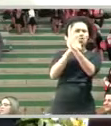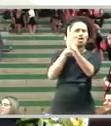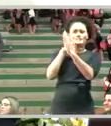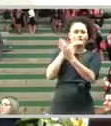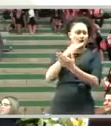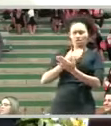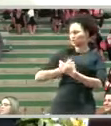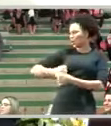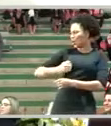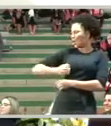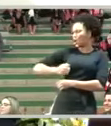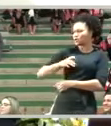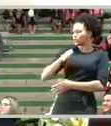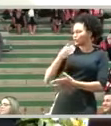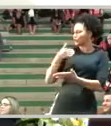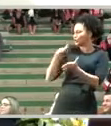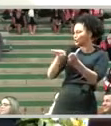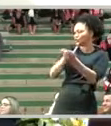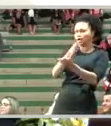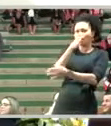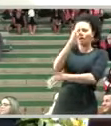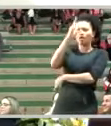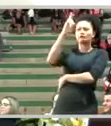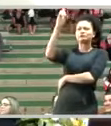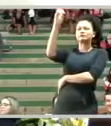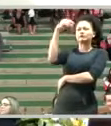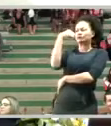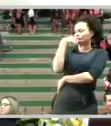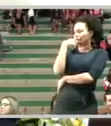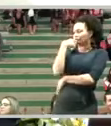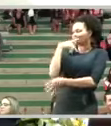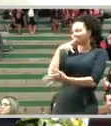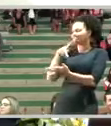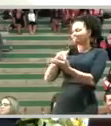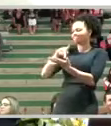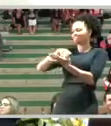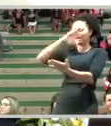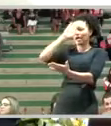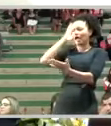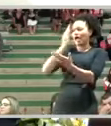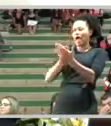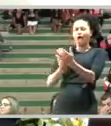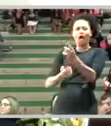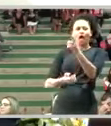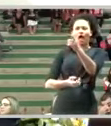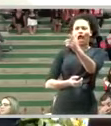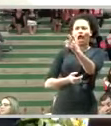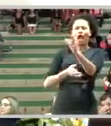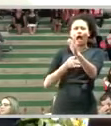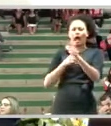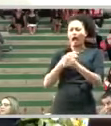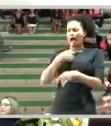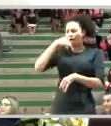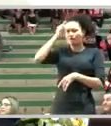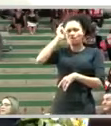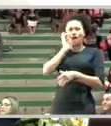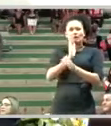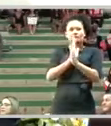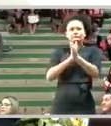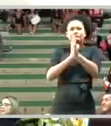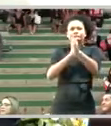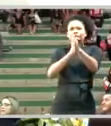acredito. Só o Deus de Israel para fazer isso. Elas não desviaram nem um minuto, nem um